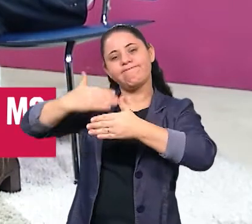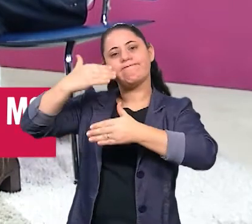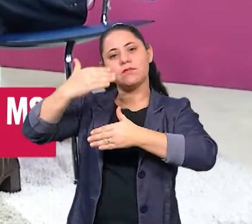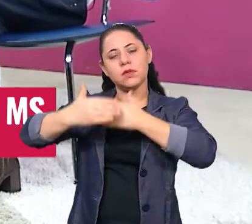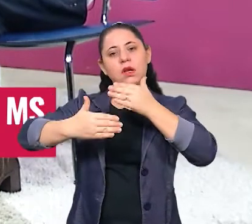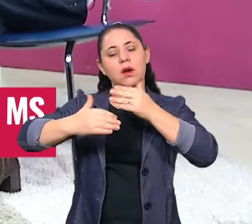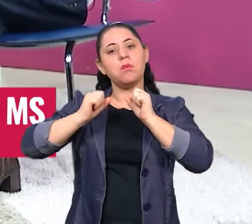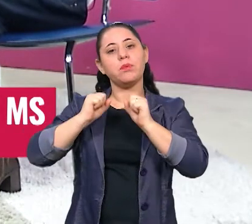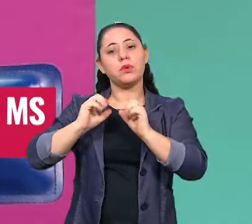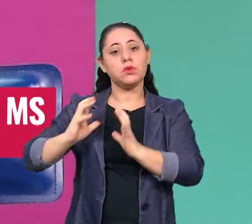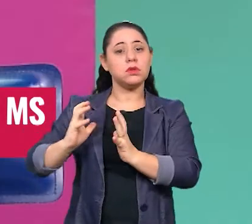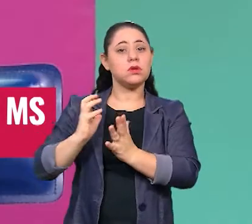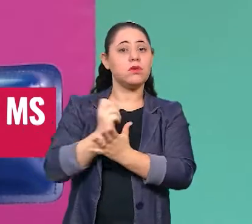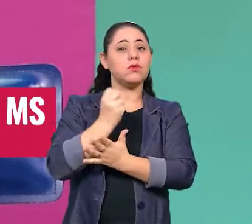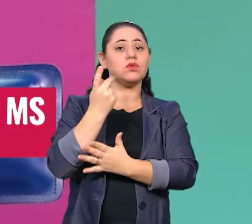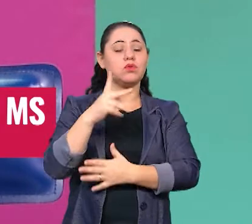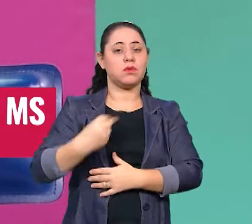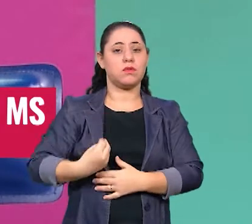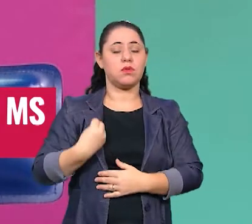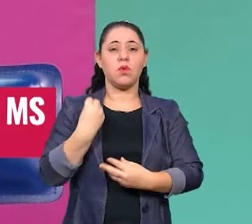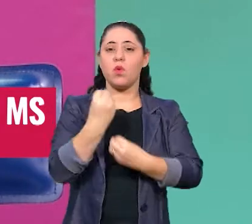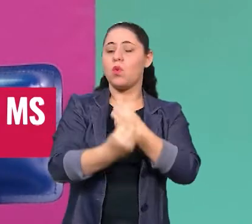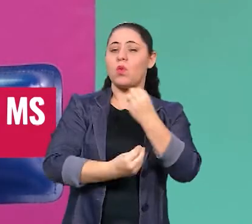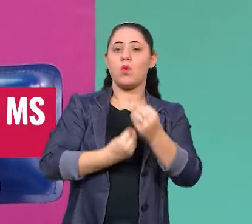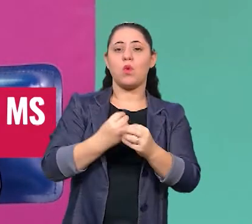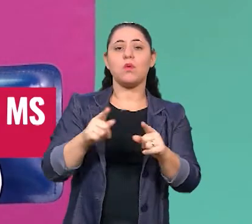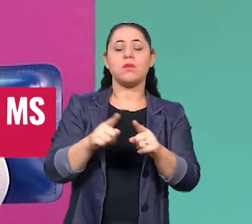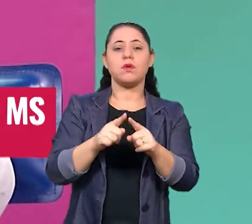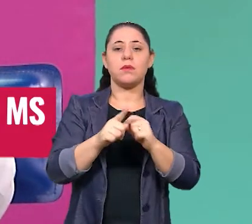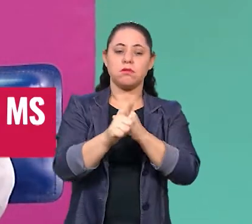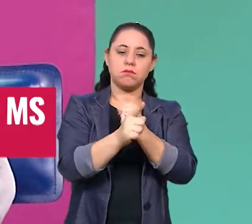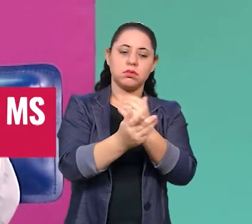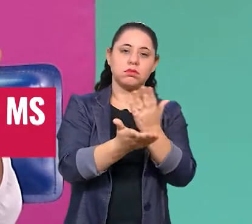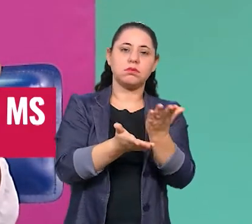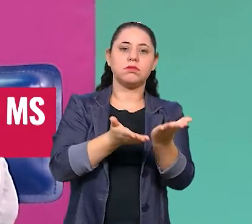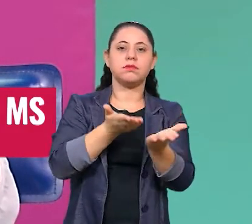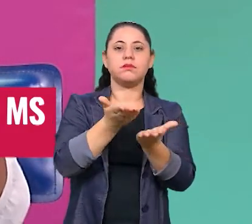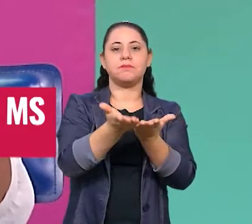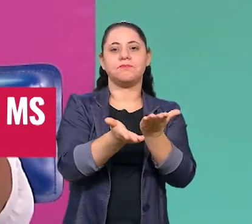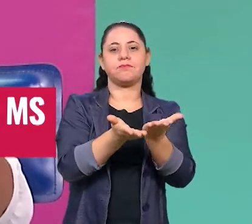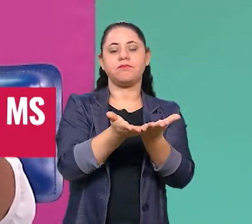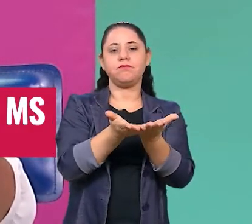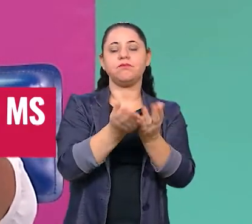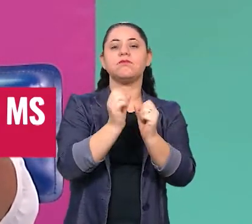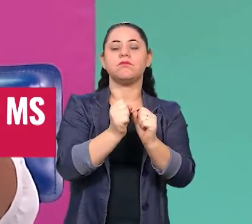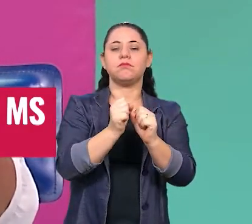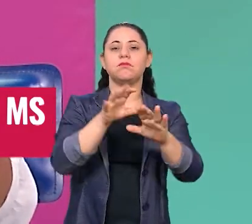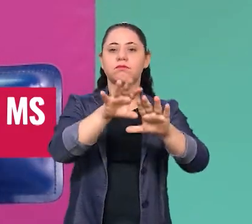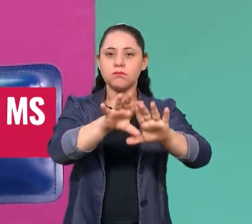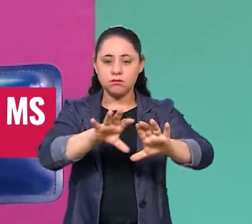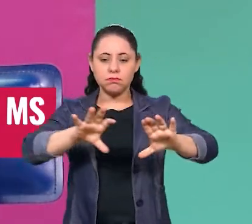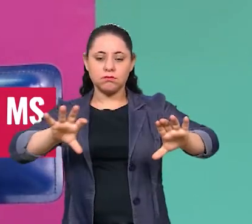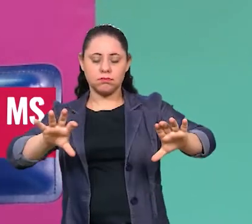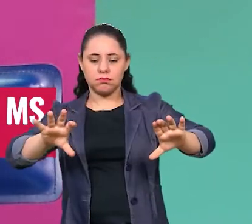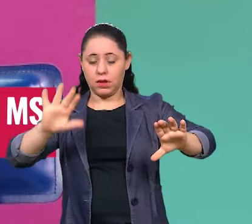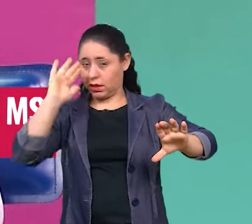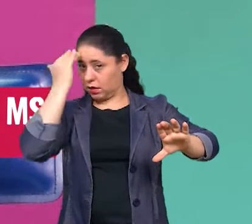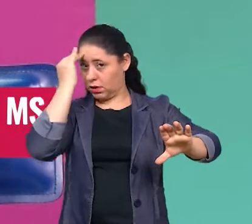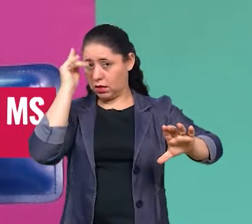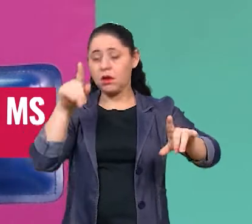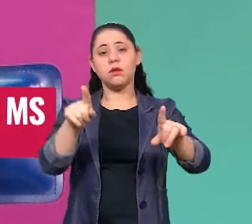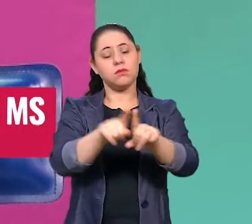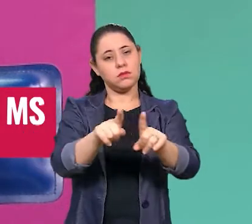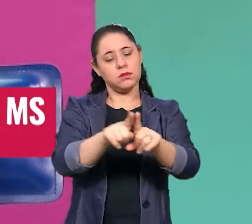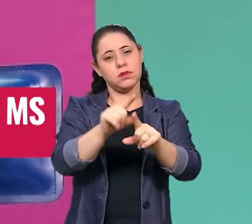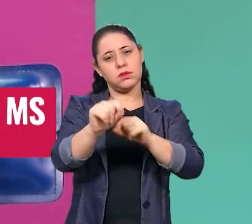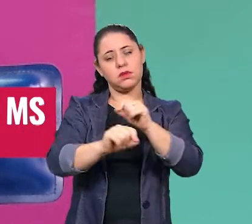está funcionando como uma forma terapêutica. Então a gente também pode separar essas duas coisas para entender que está aí para todos, para